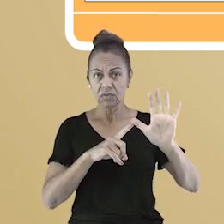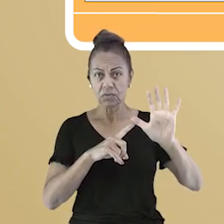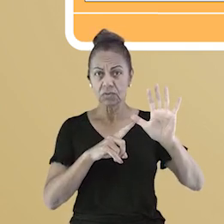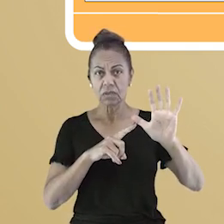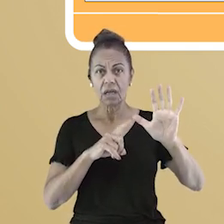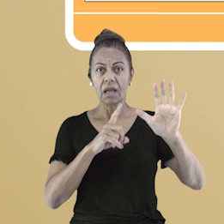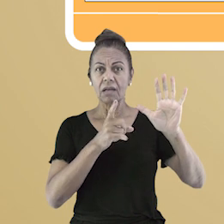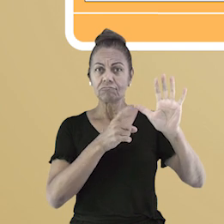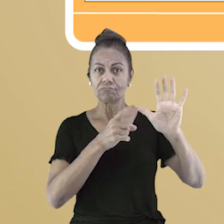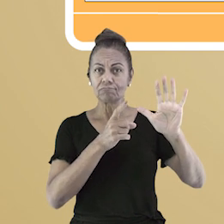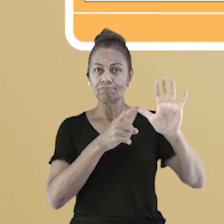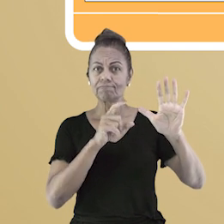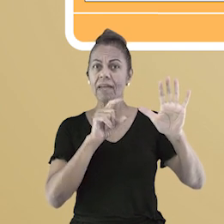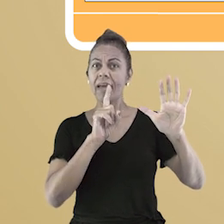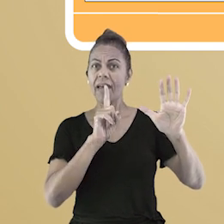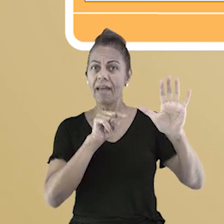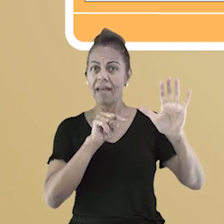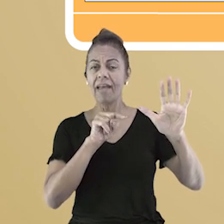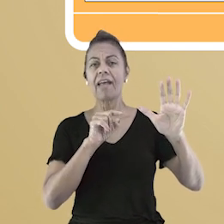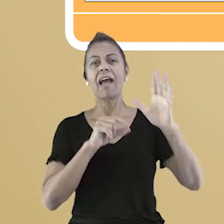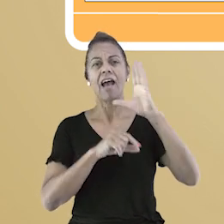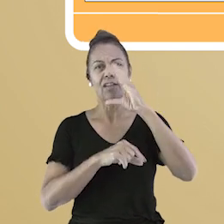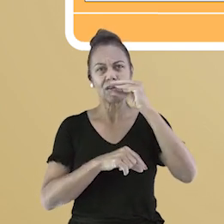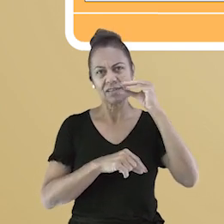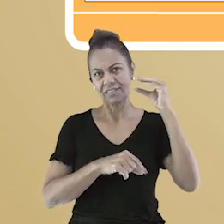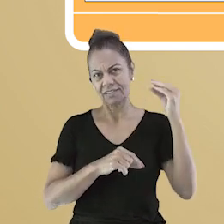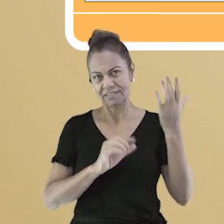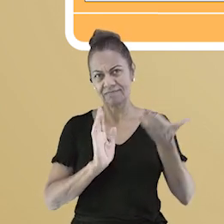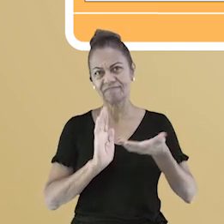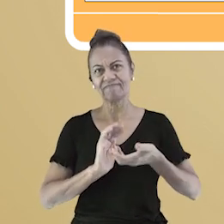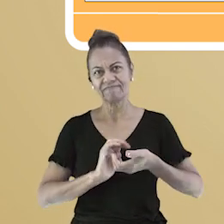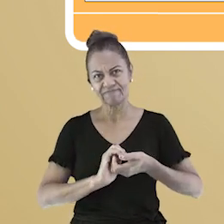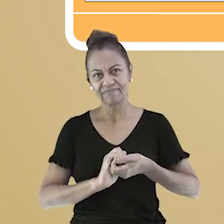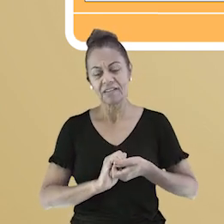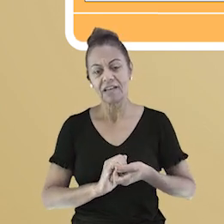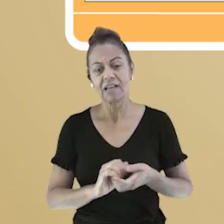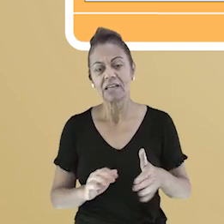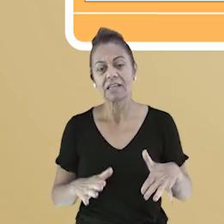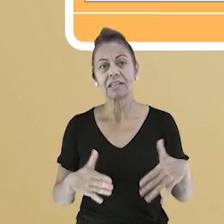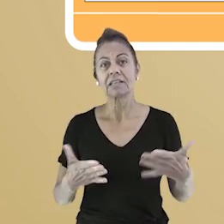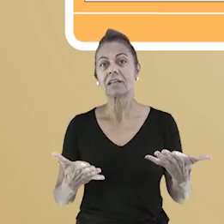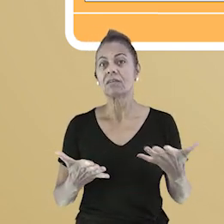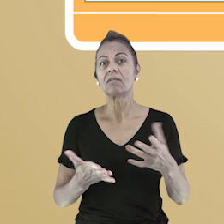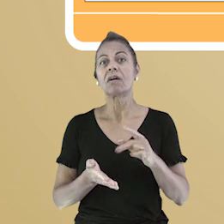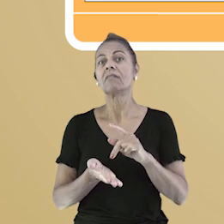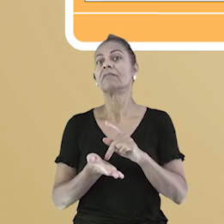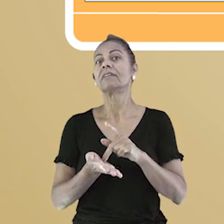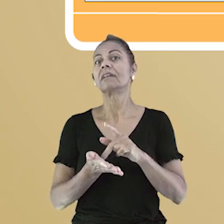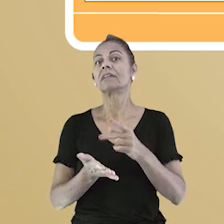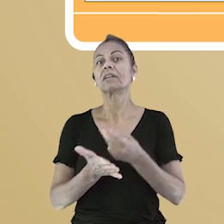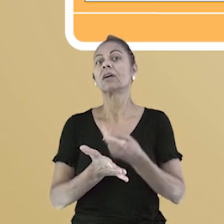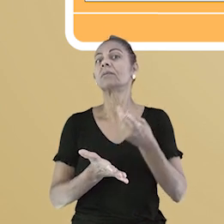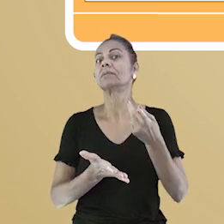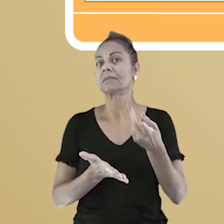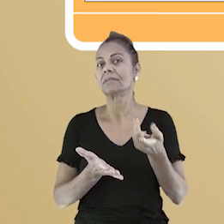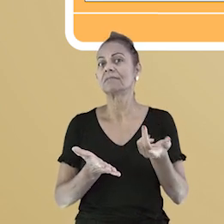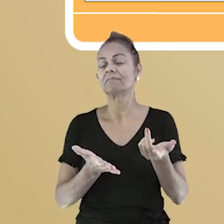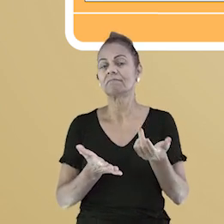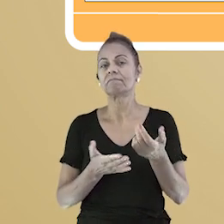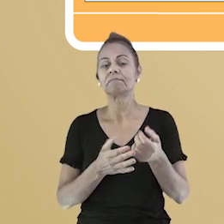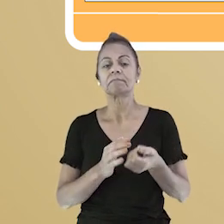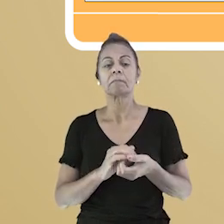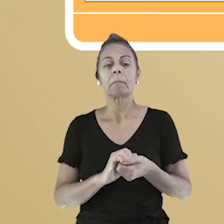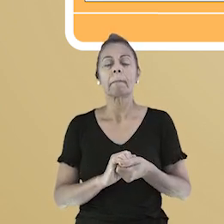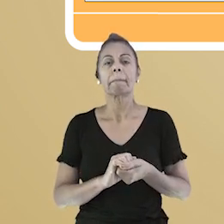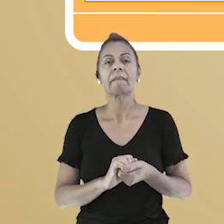no Brasil, uma delas é adolescente. Nós vamos buscar entender os caminhos que levam a tal realidade. Então, fique